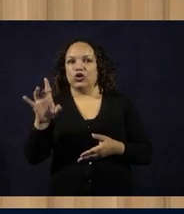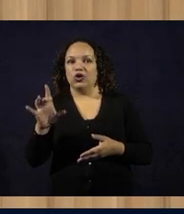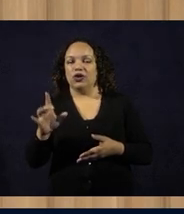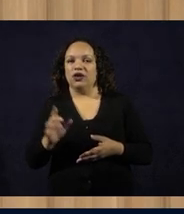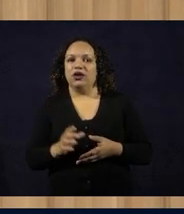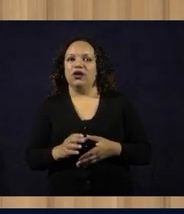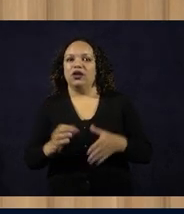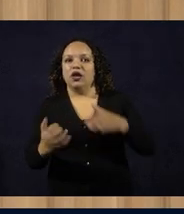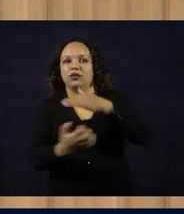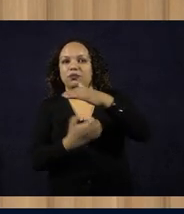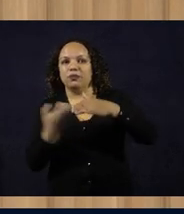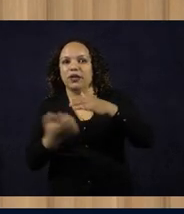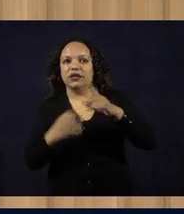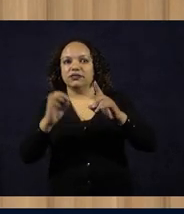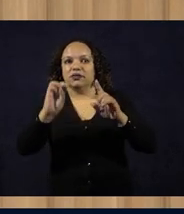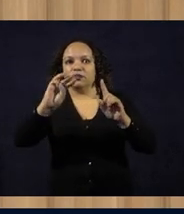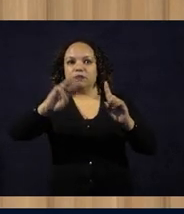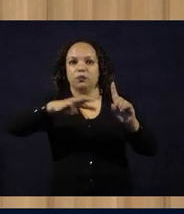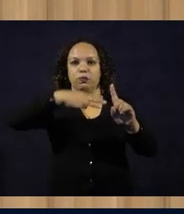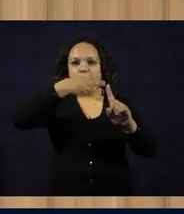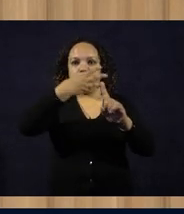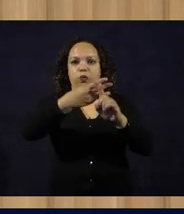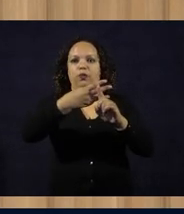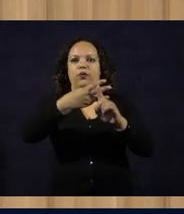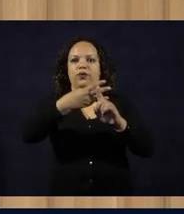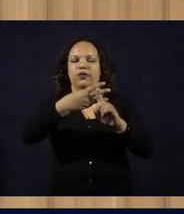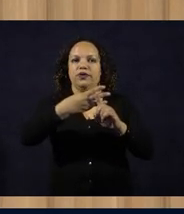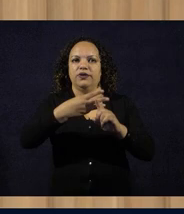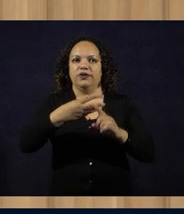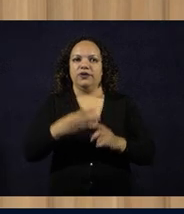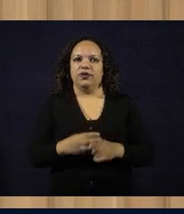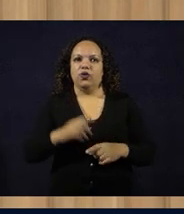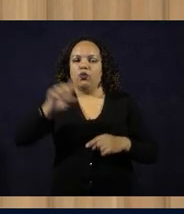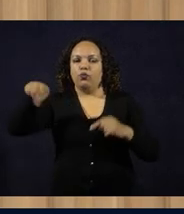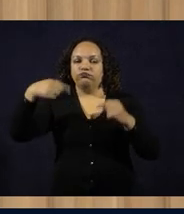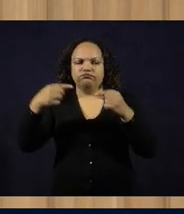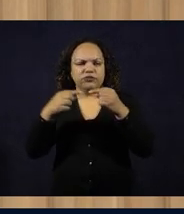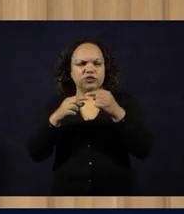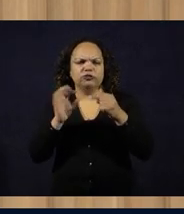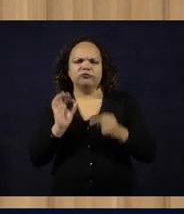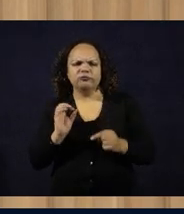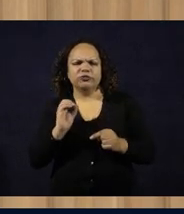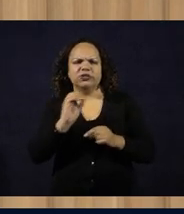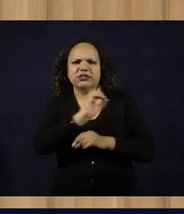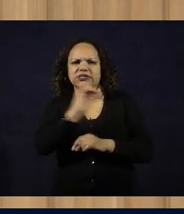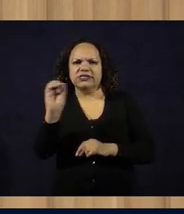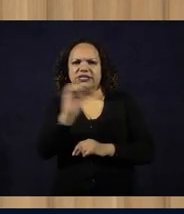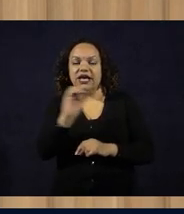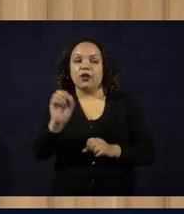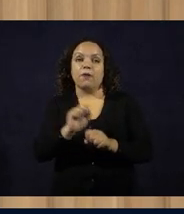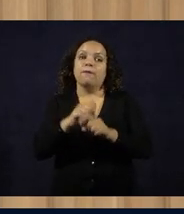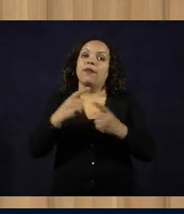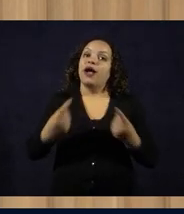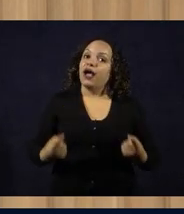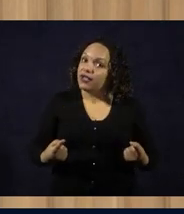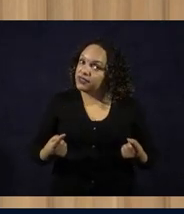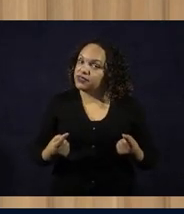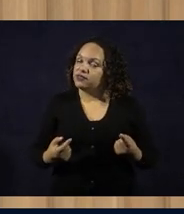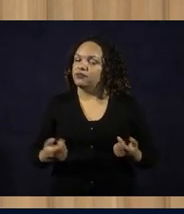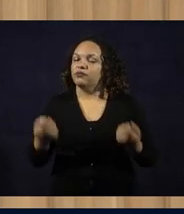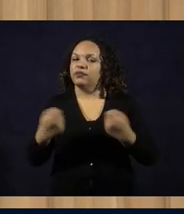triplicou de tamanho ou seja foi muito treinamento logicamente o objetivo é zero mas para conseguir o zero nós temos que primeiro né